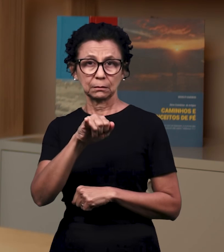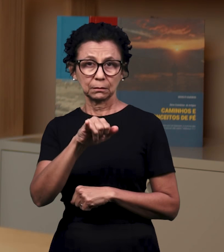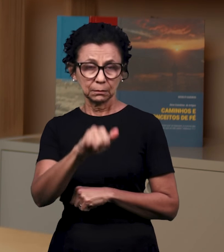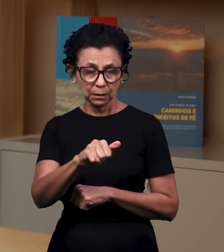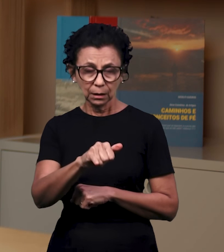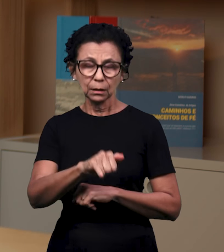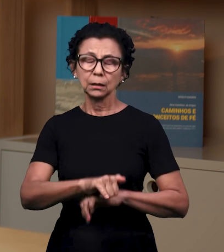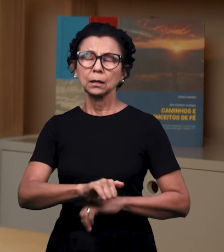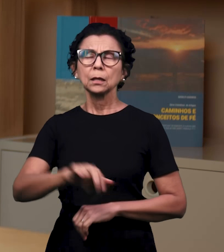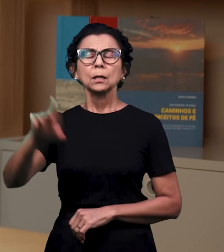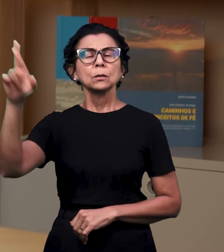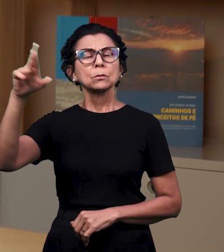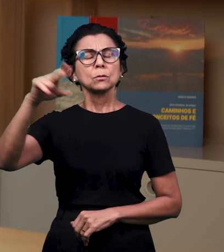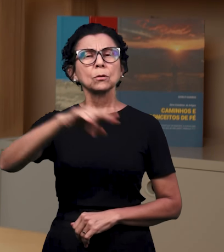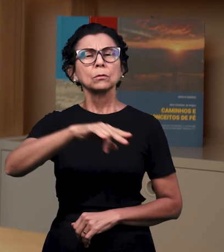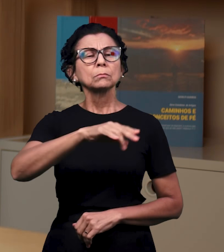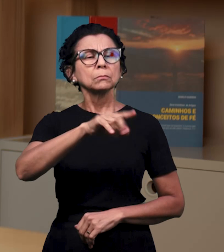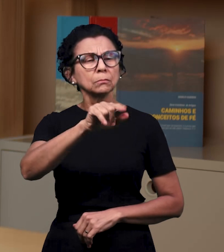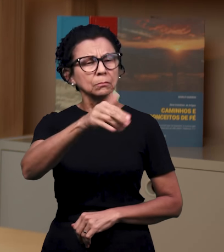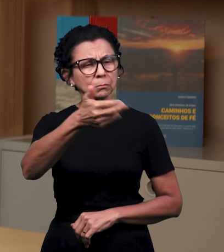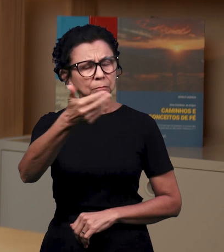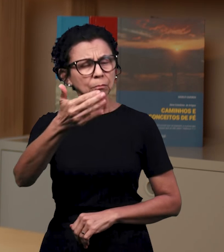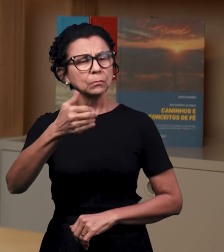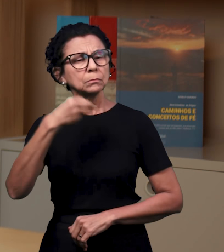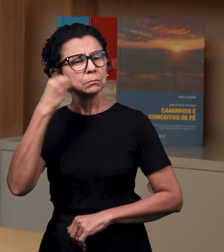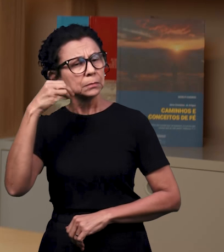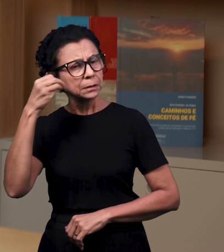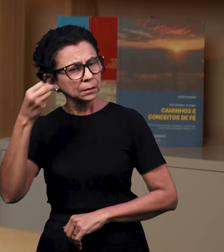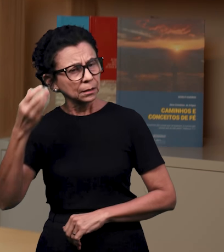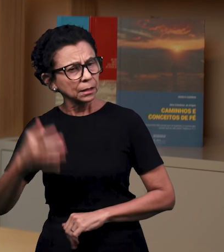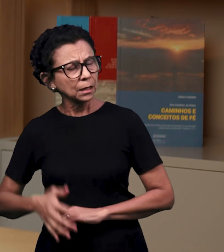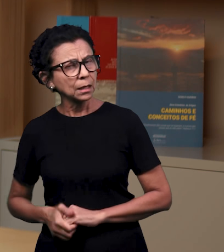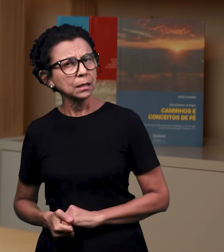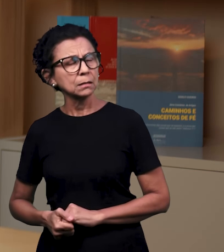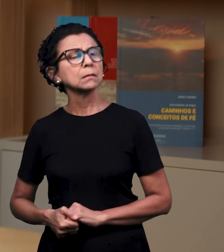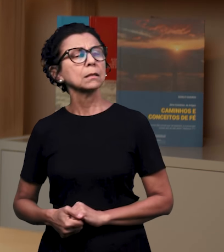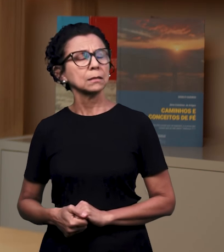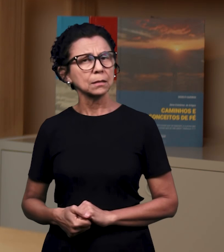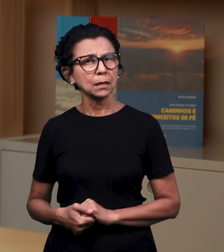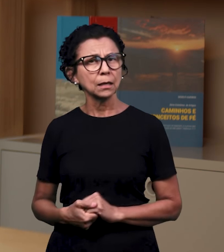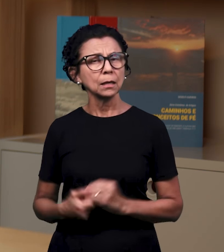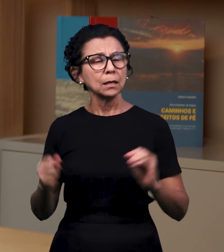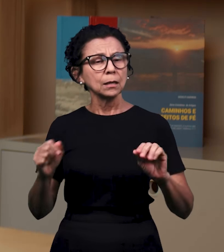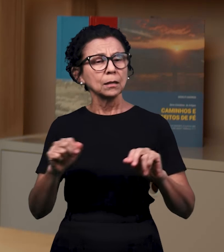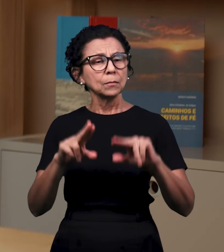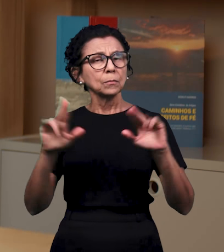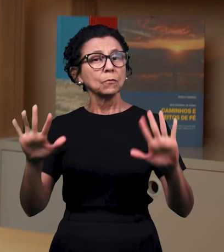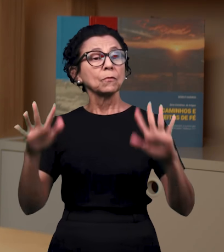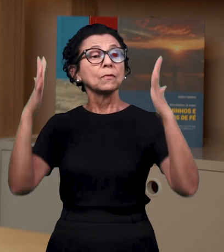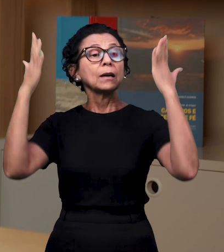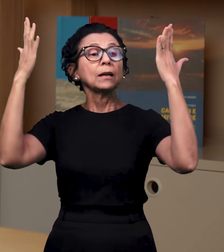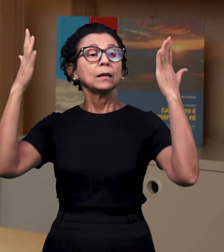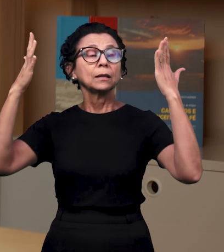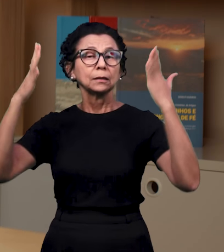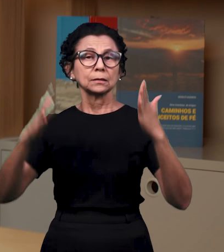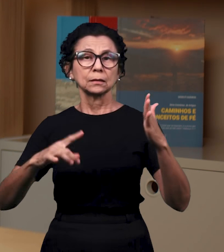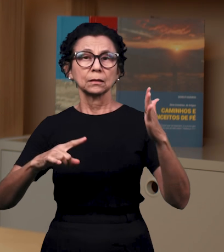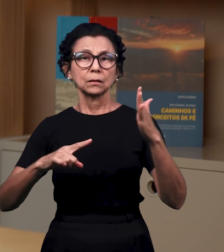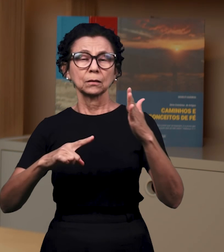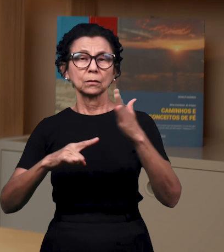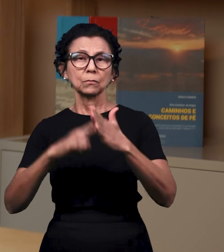para viverem uma experiência com Ele por meio dessas festas que anualmente o Senhor queria